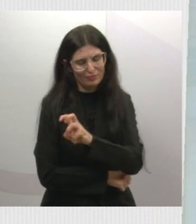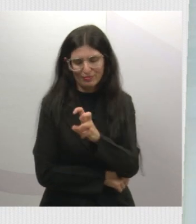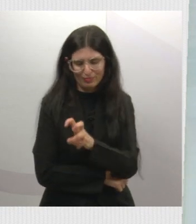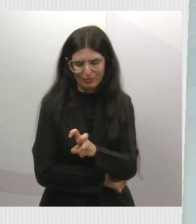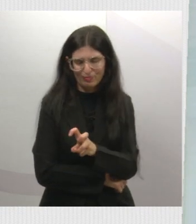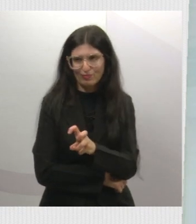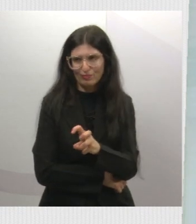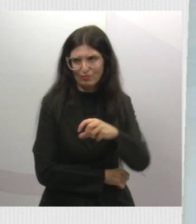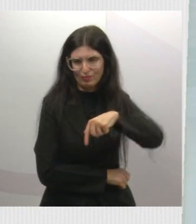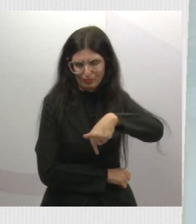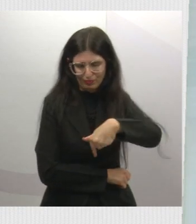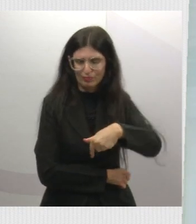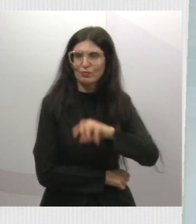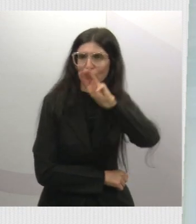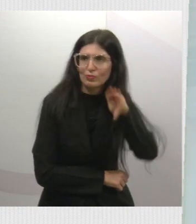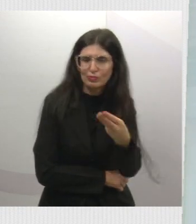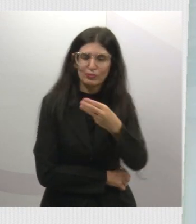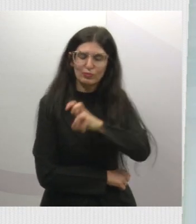257.510.000,